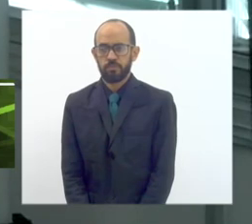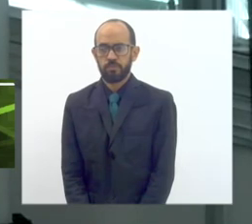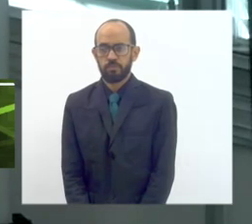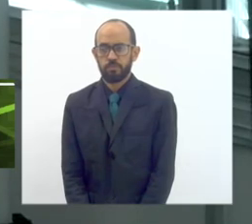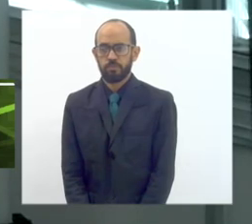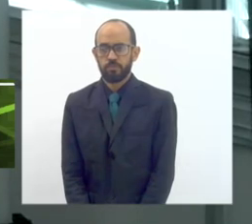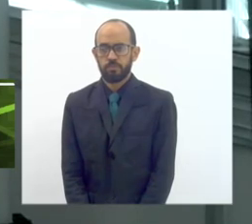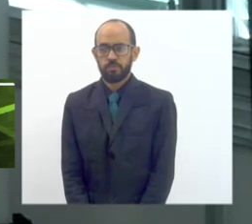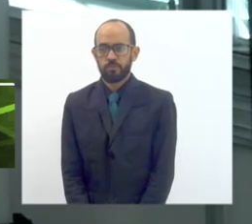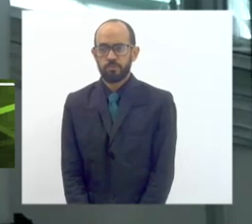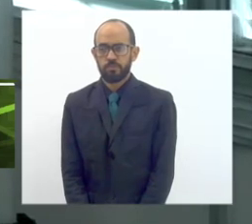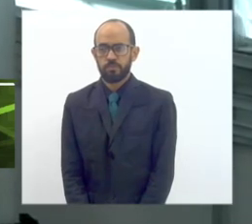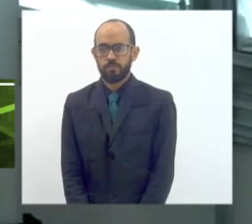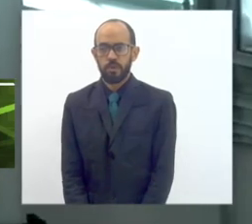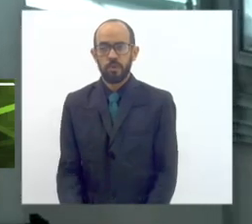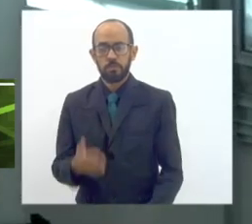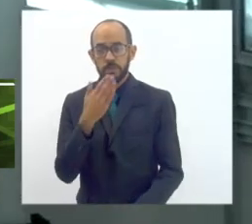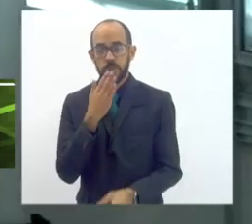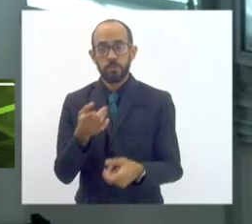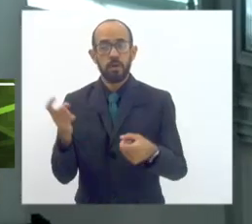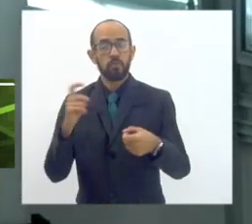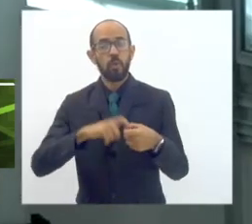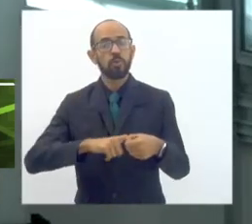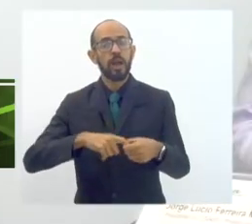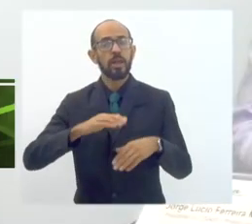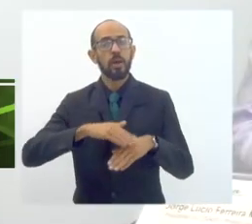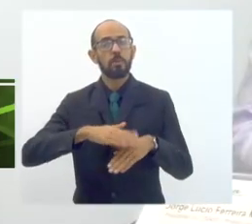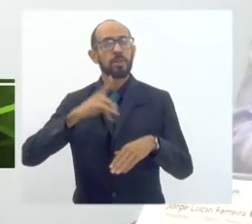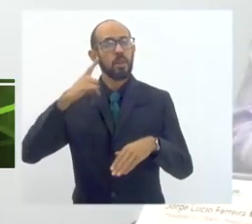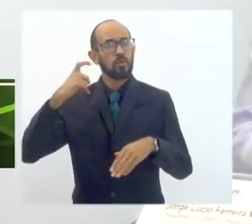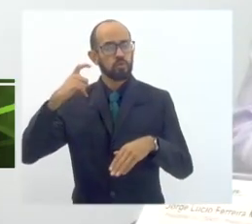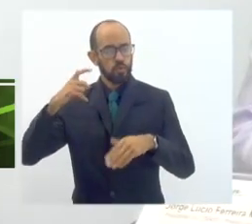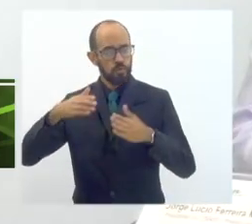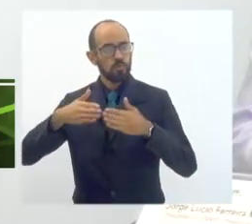Queria pedir que voltasse e aumentasse um pouquinho o som, por favor.